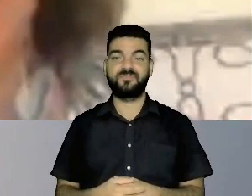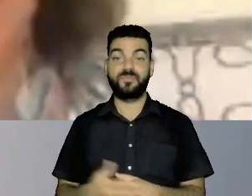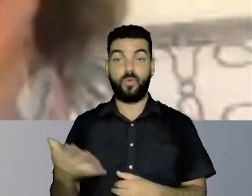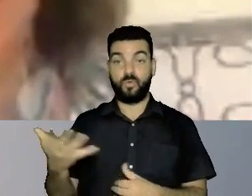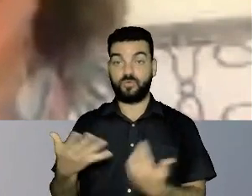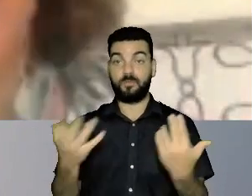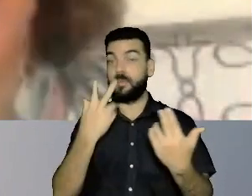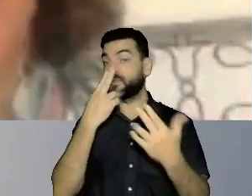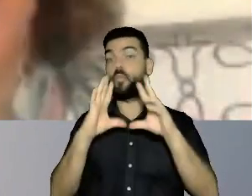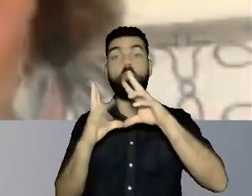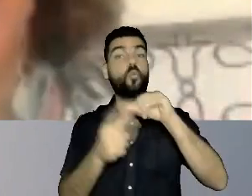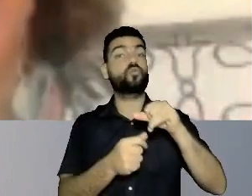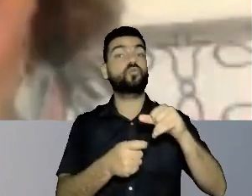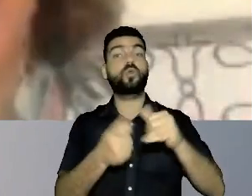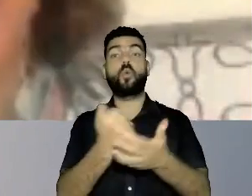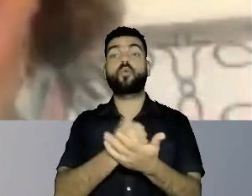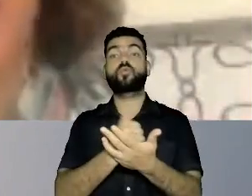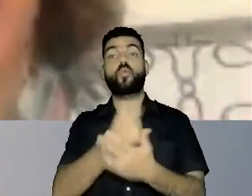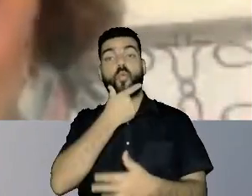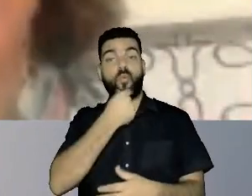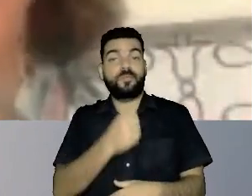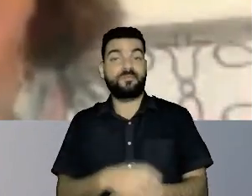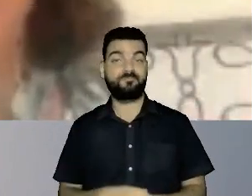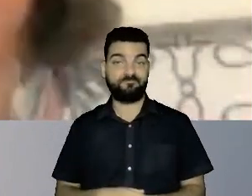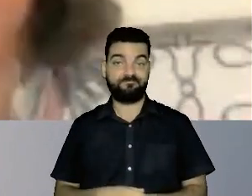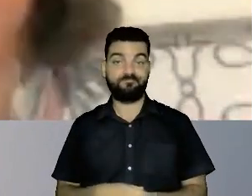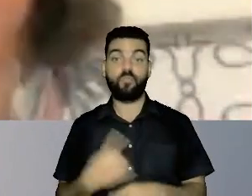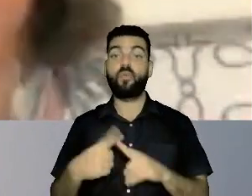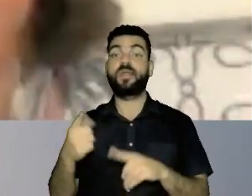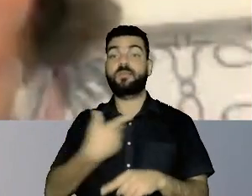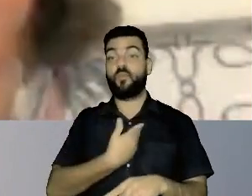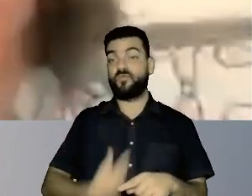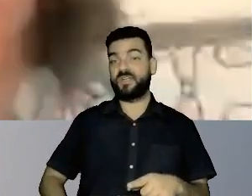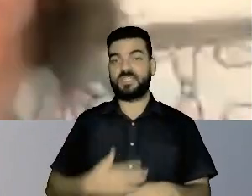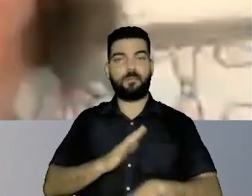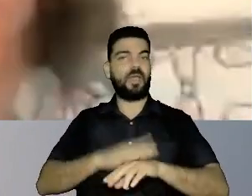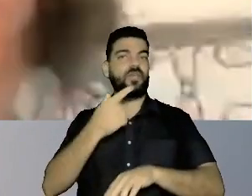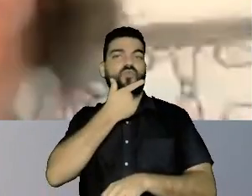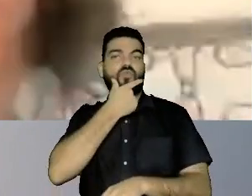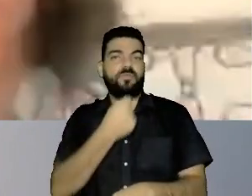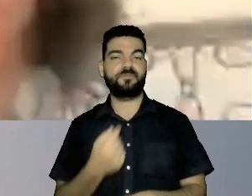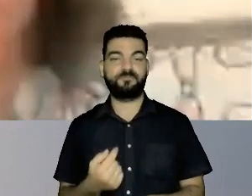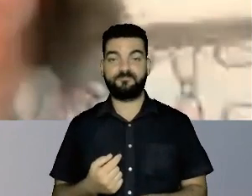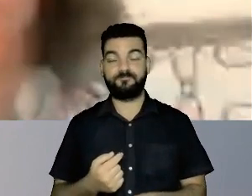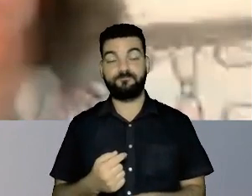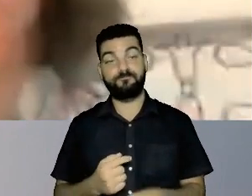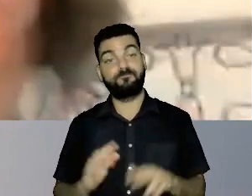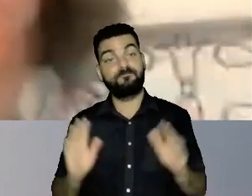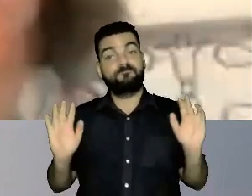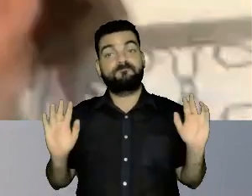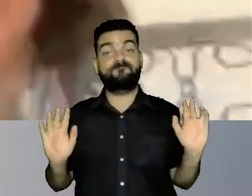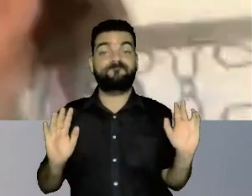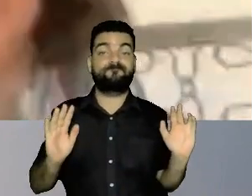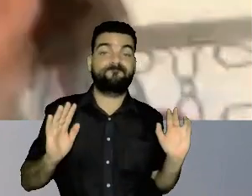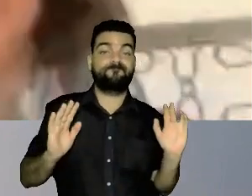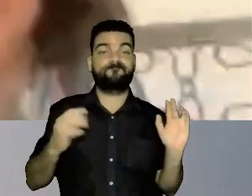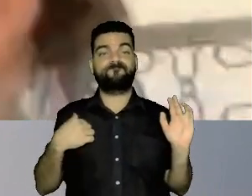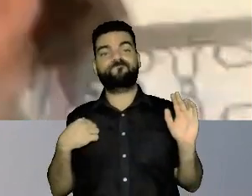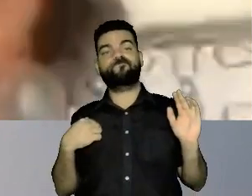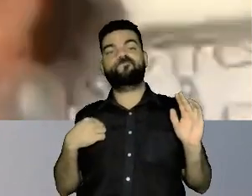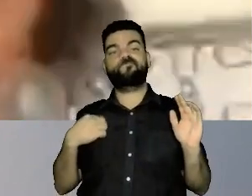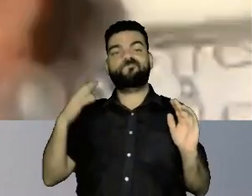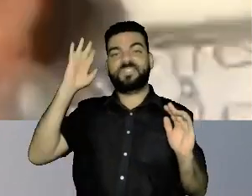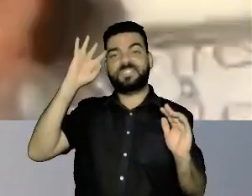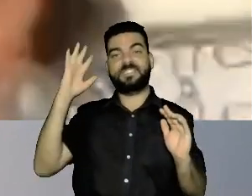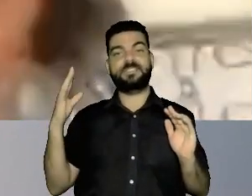na proporção em que há mulheres no mundo, né? Porque isso é um mundo dos homens, né? Porque o espaço público tem sido sempre dos